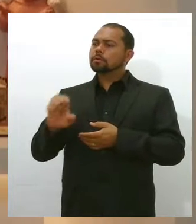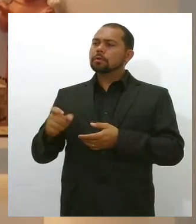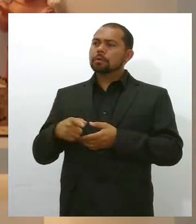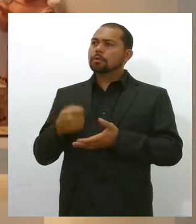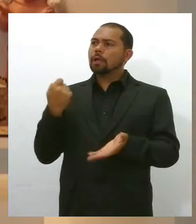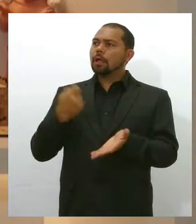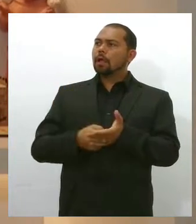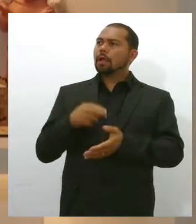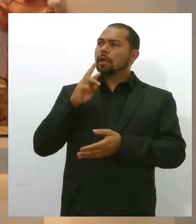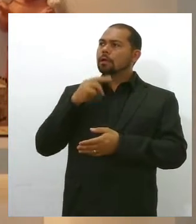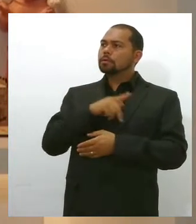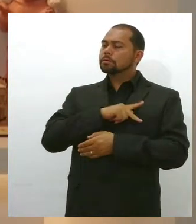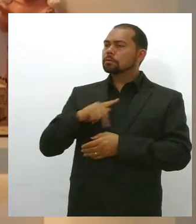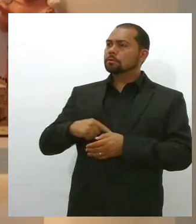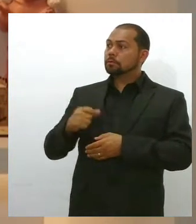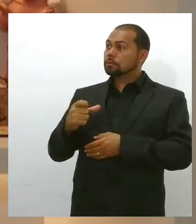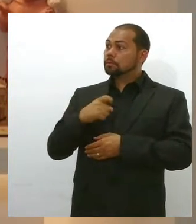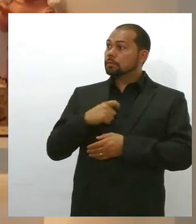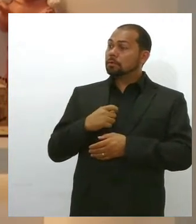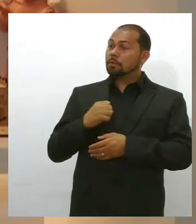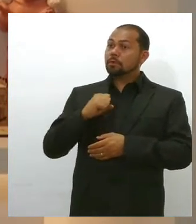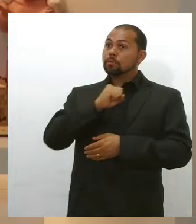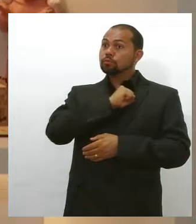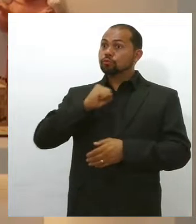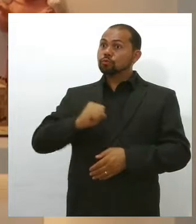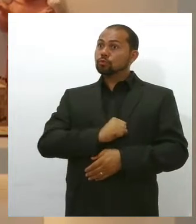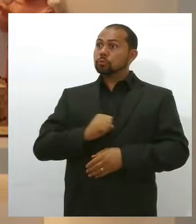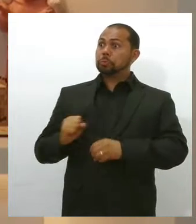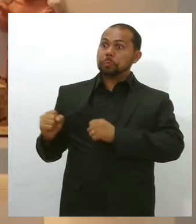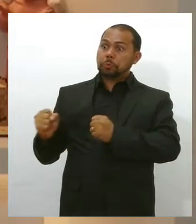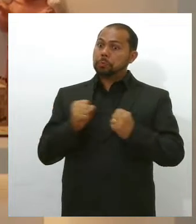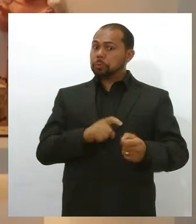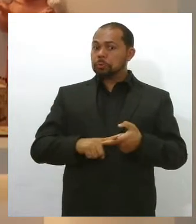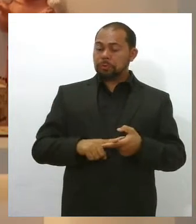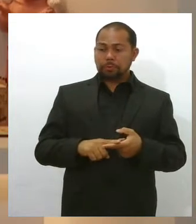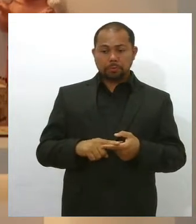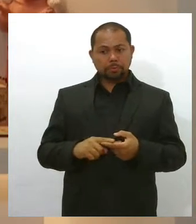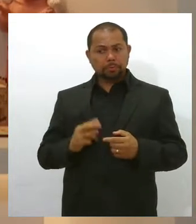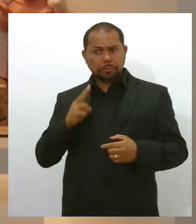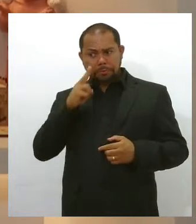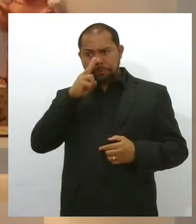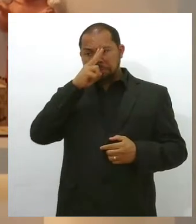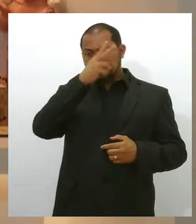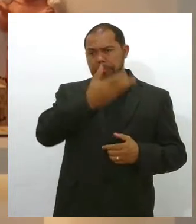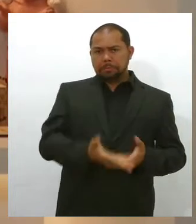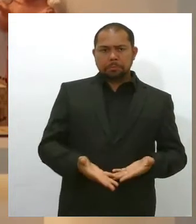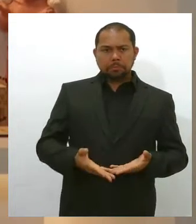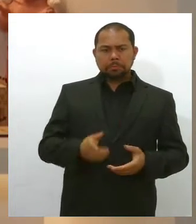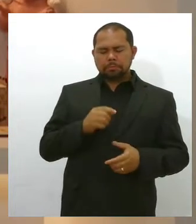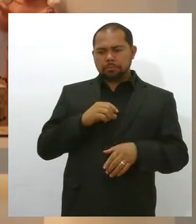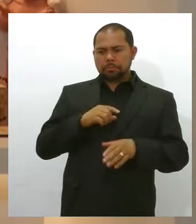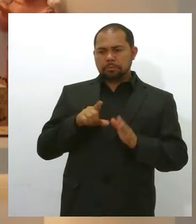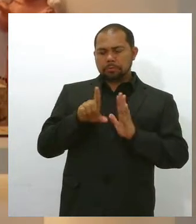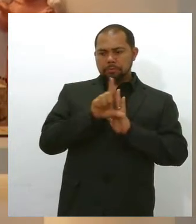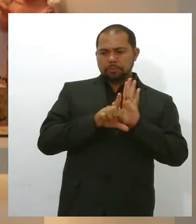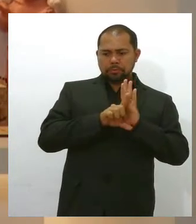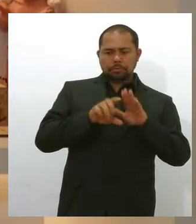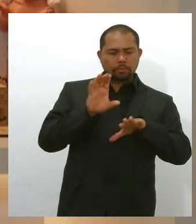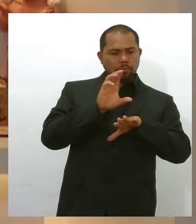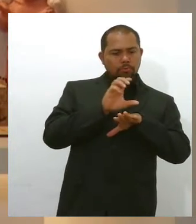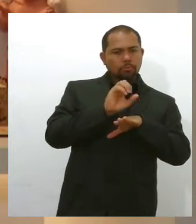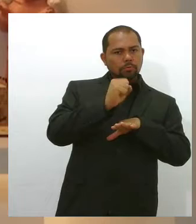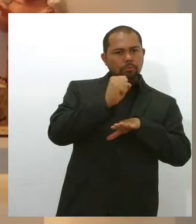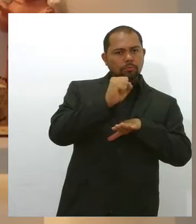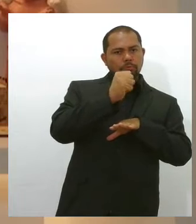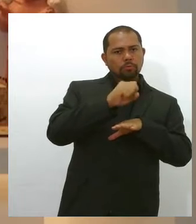poder em uma concentração de força muito grande porque O legislador de 88 quando fez a constituição entendeu